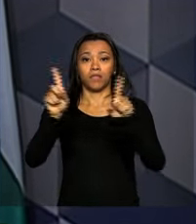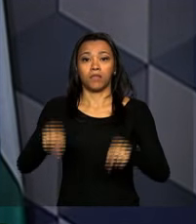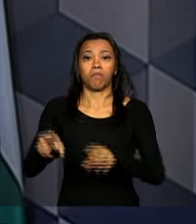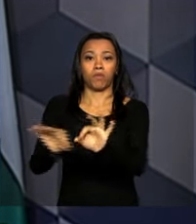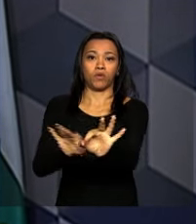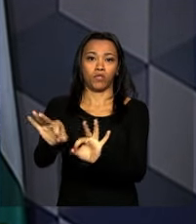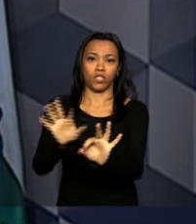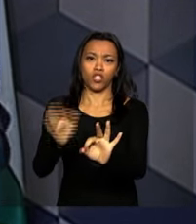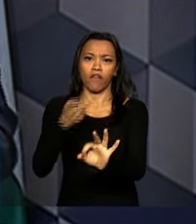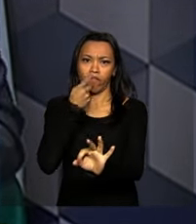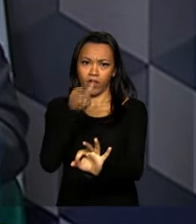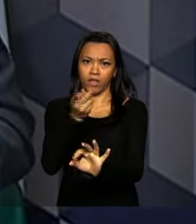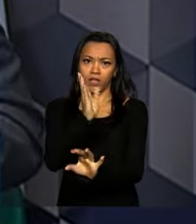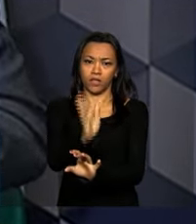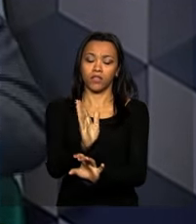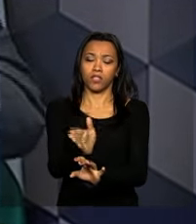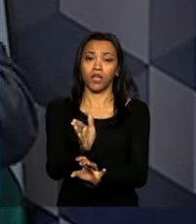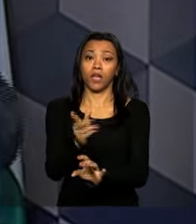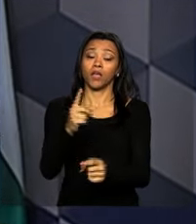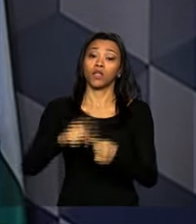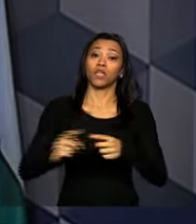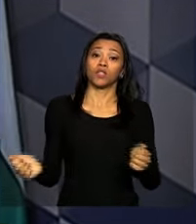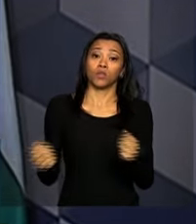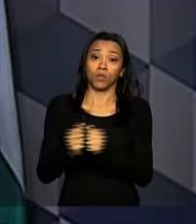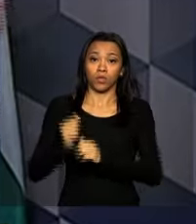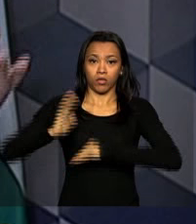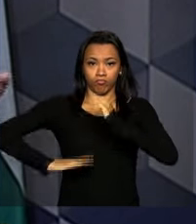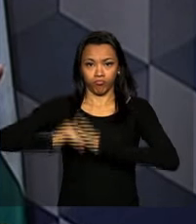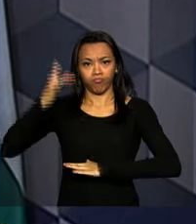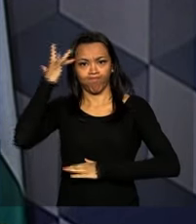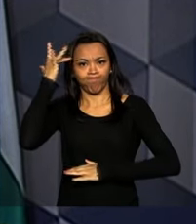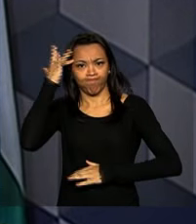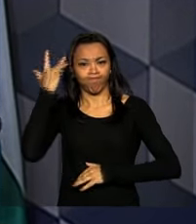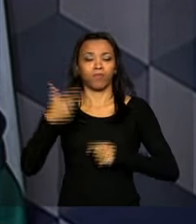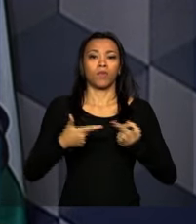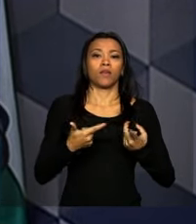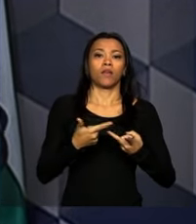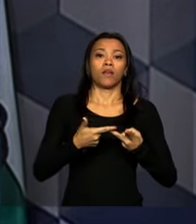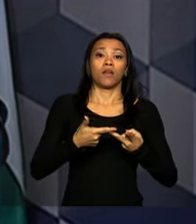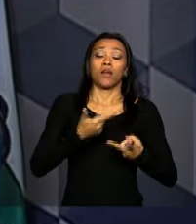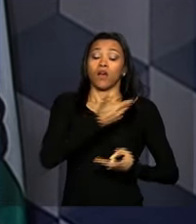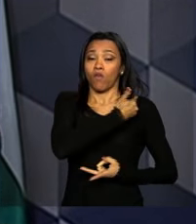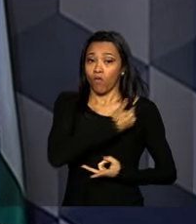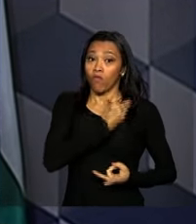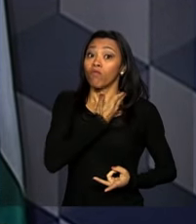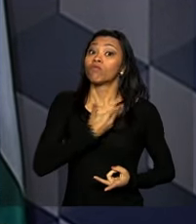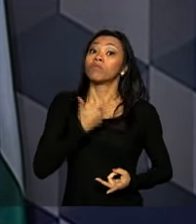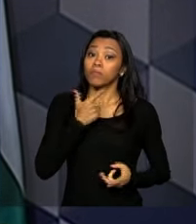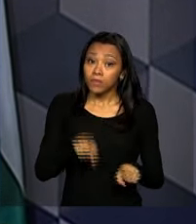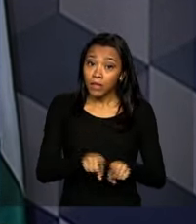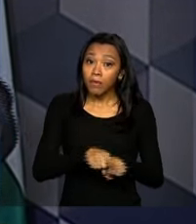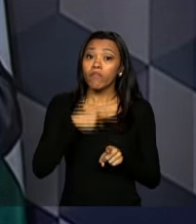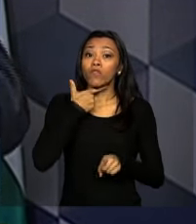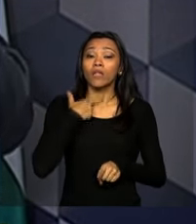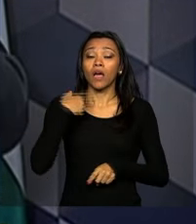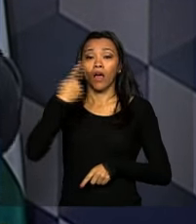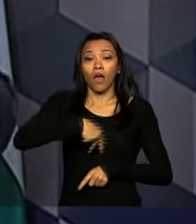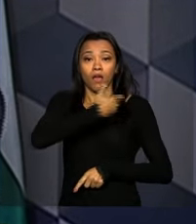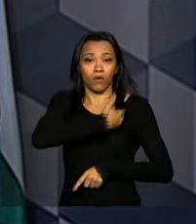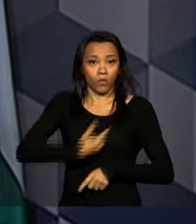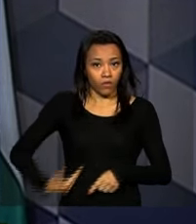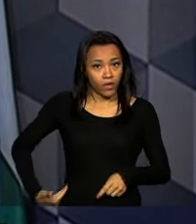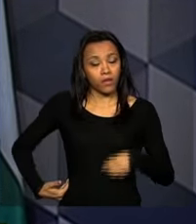pouco, que junta competências governamentais, vontade política, junta anos e